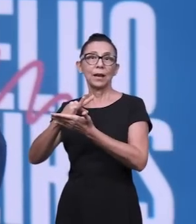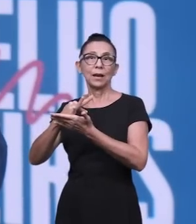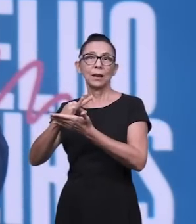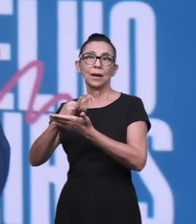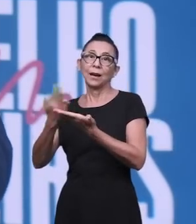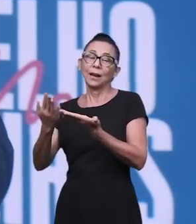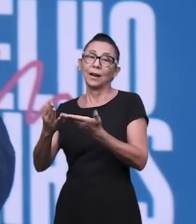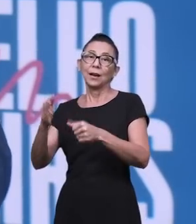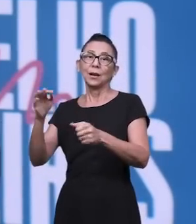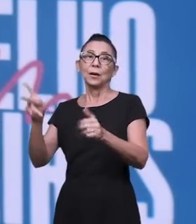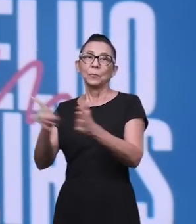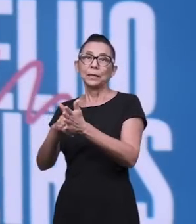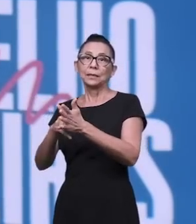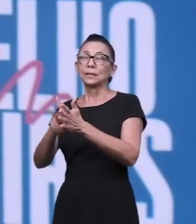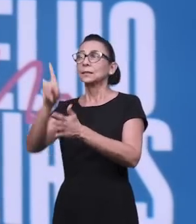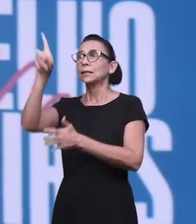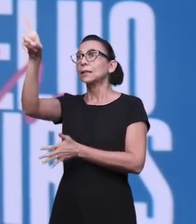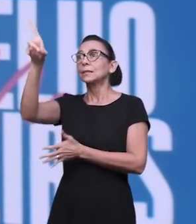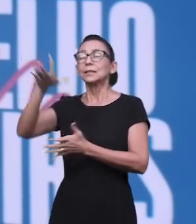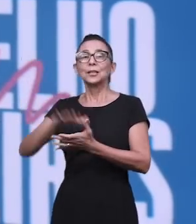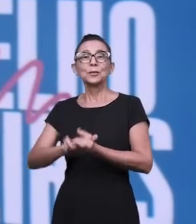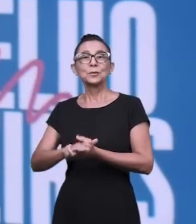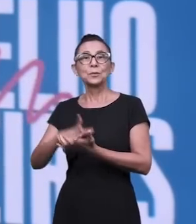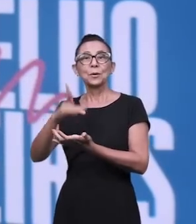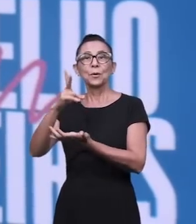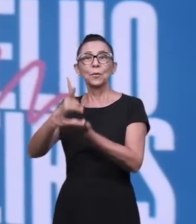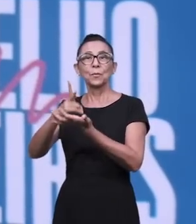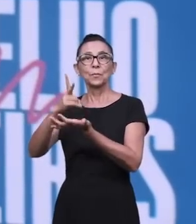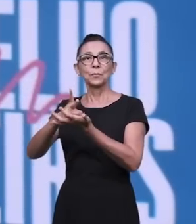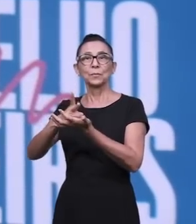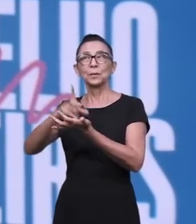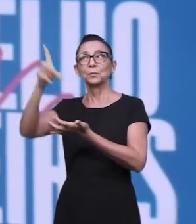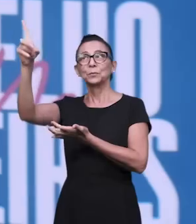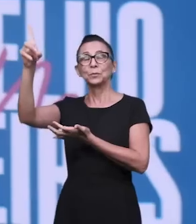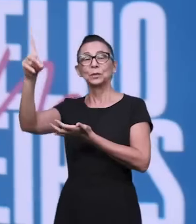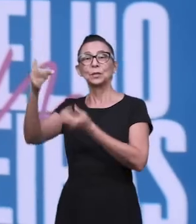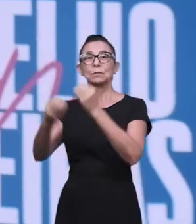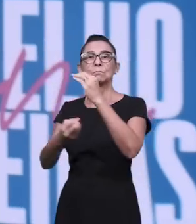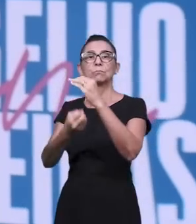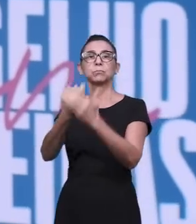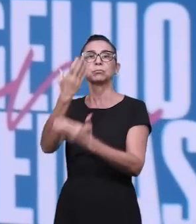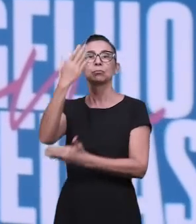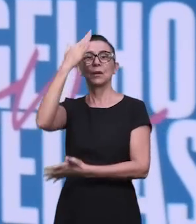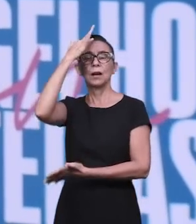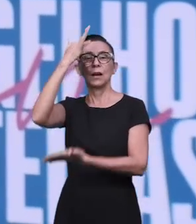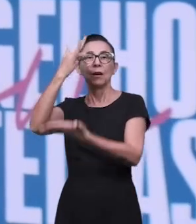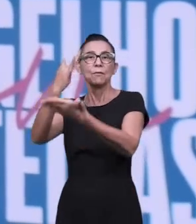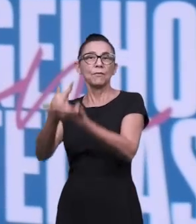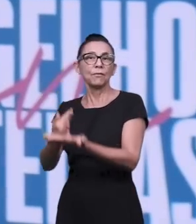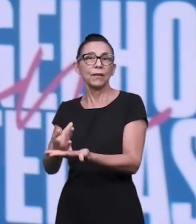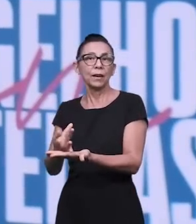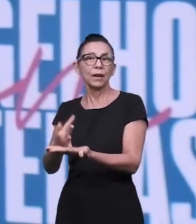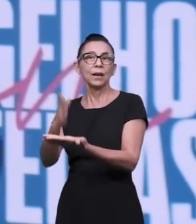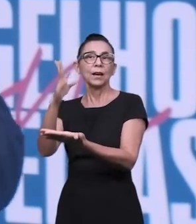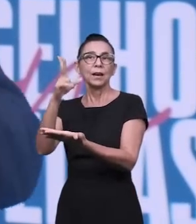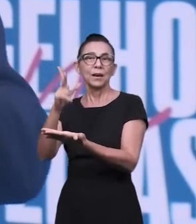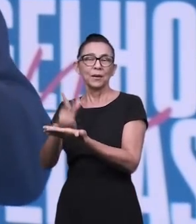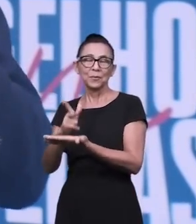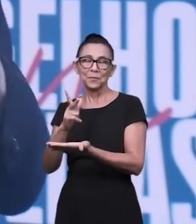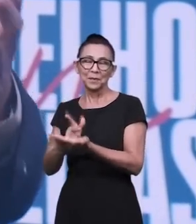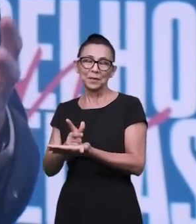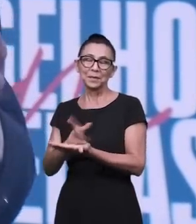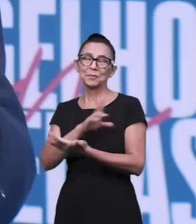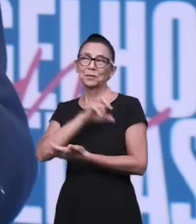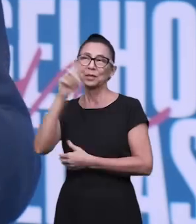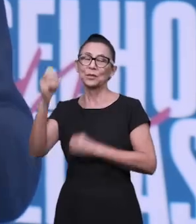do mesmo Deus. O mesmo Deus que gera a fé, que é tão poderosa, é o mesmo Deus que é a fonte de